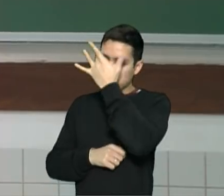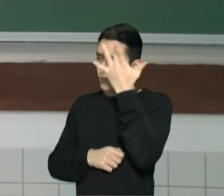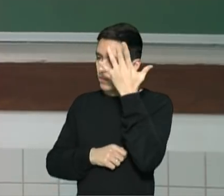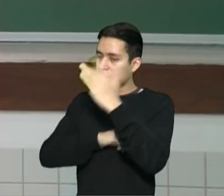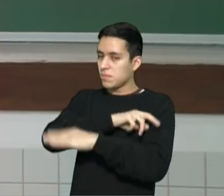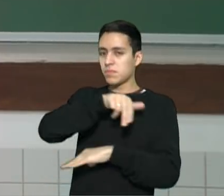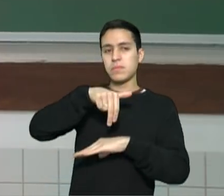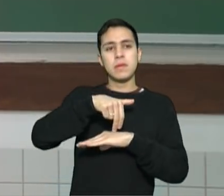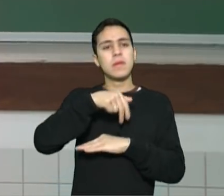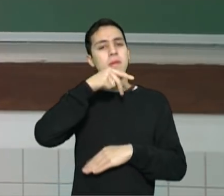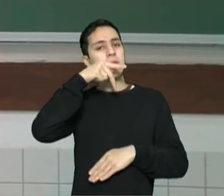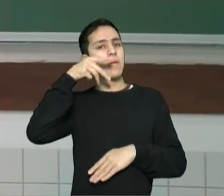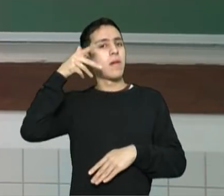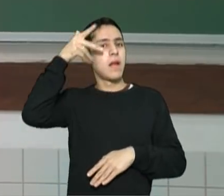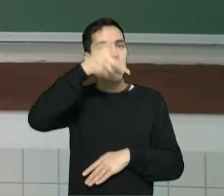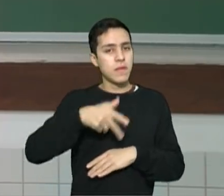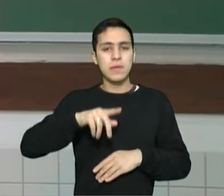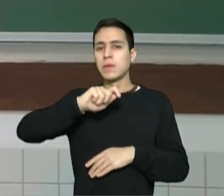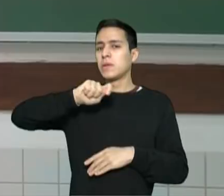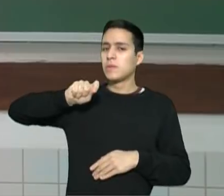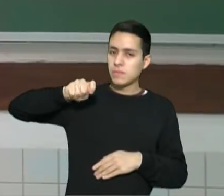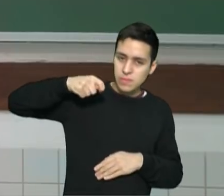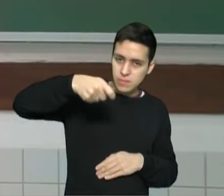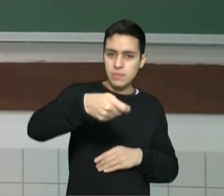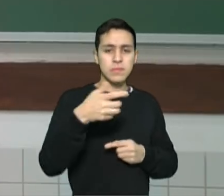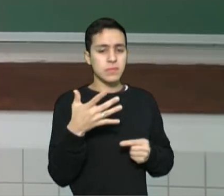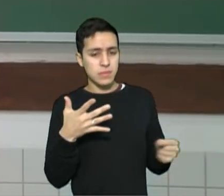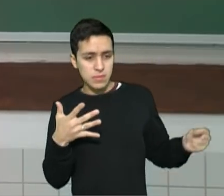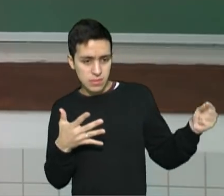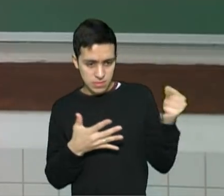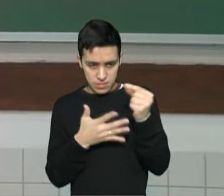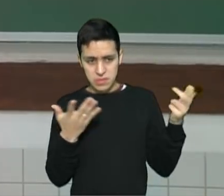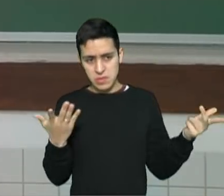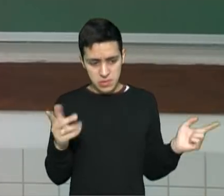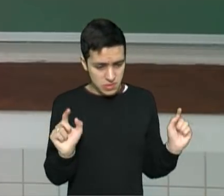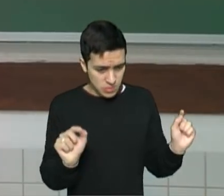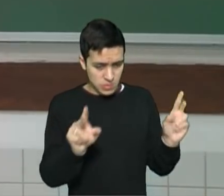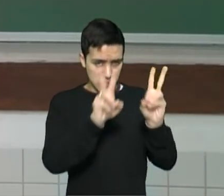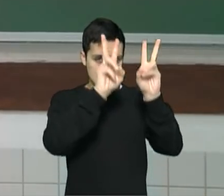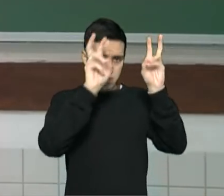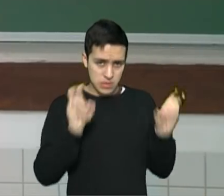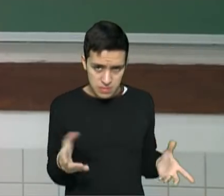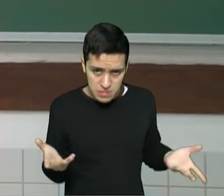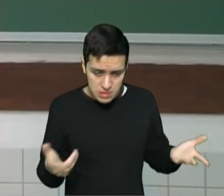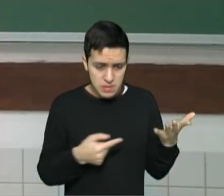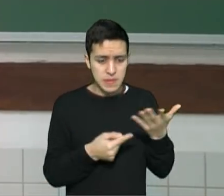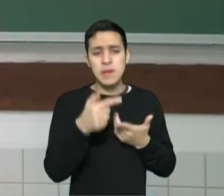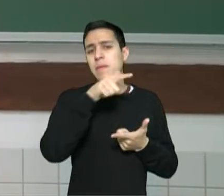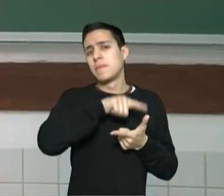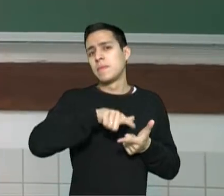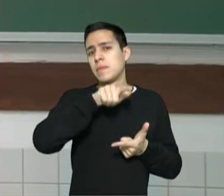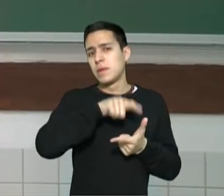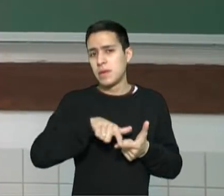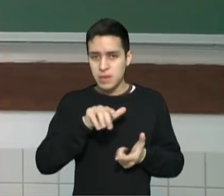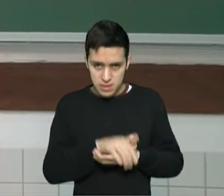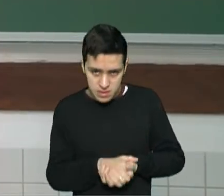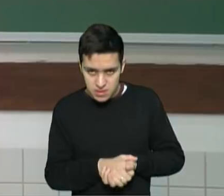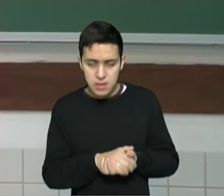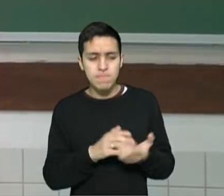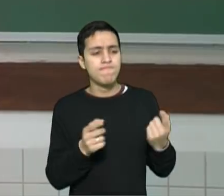palanque, profetiza, fala a respeito de um determinado assunto, de um determinado problema, aí